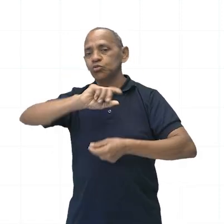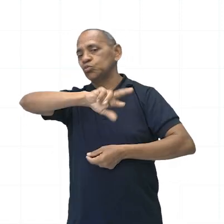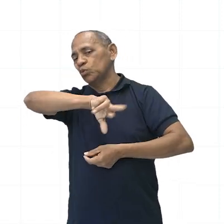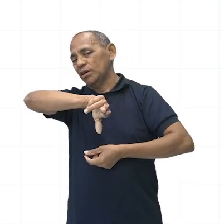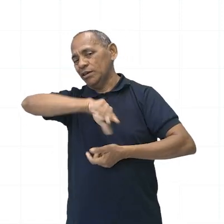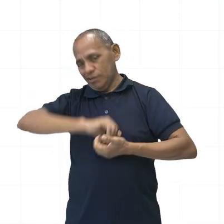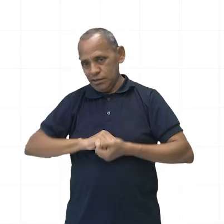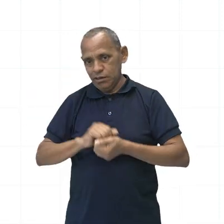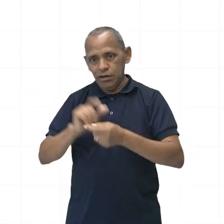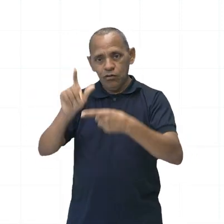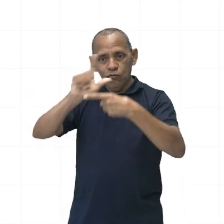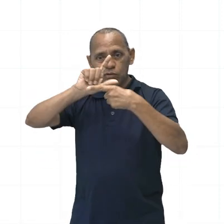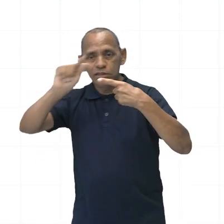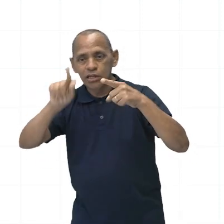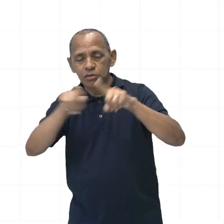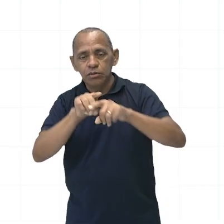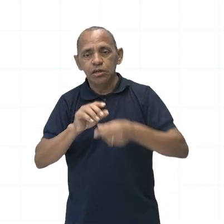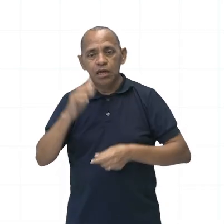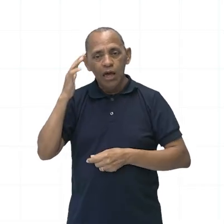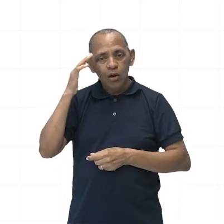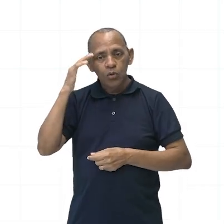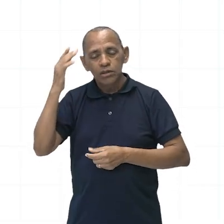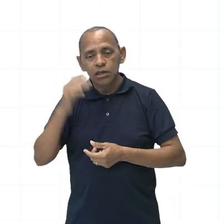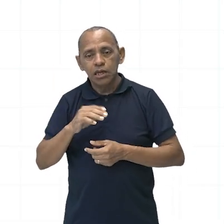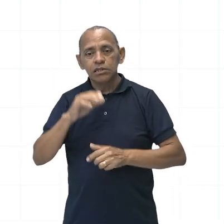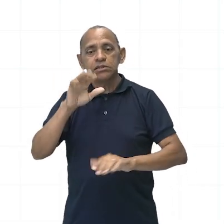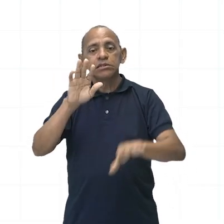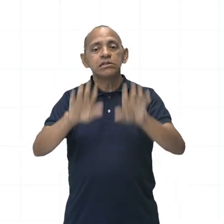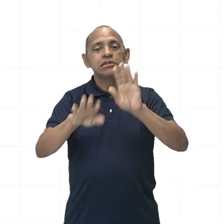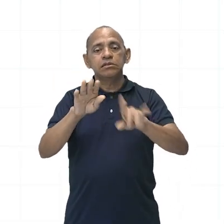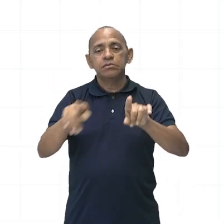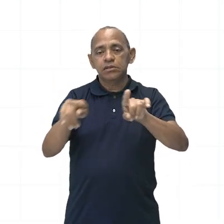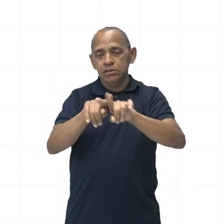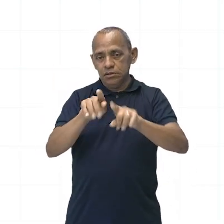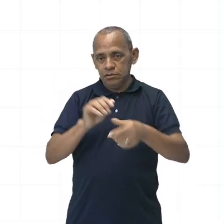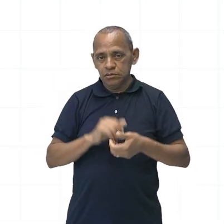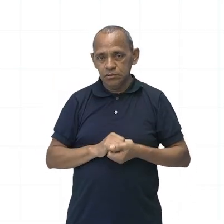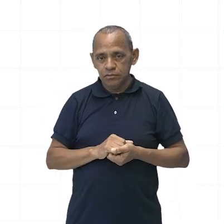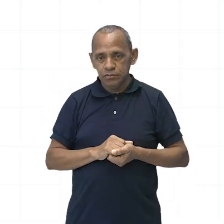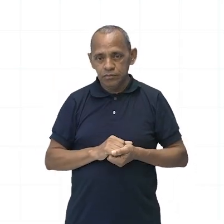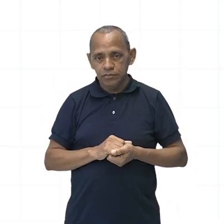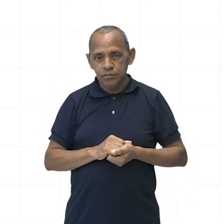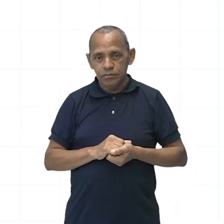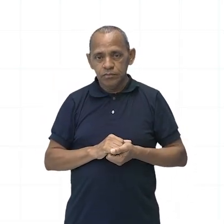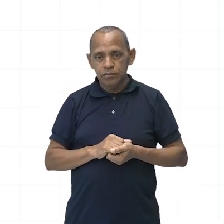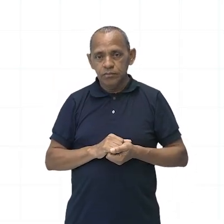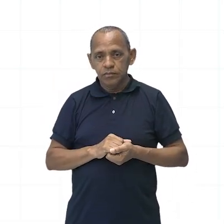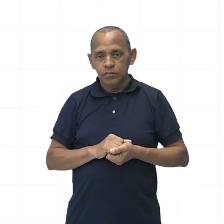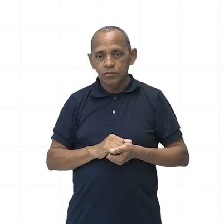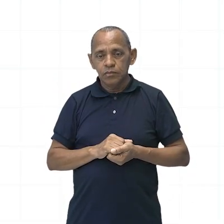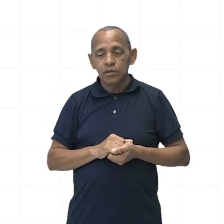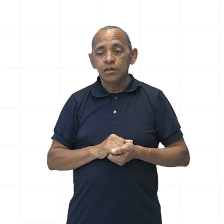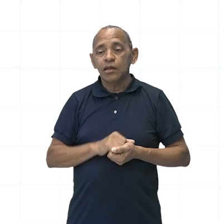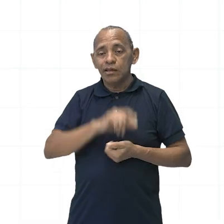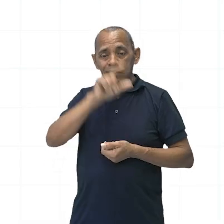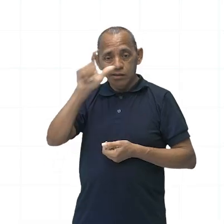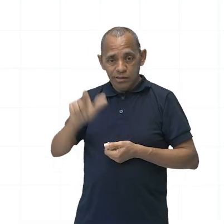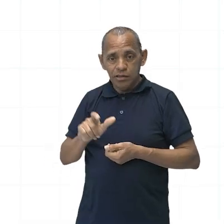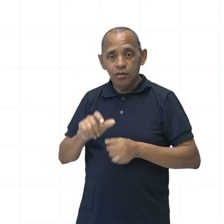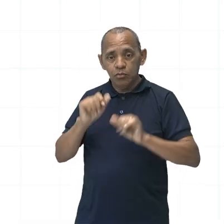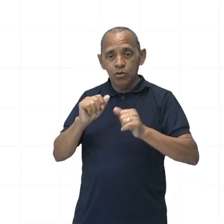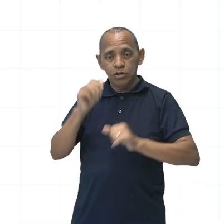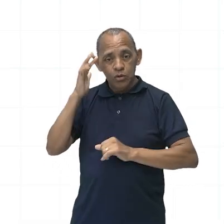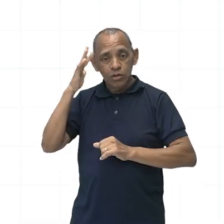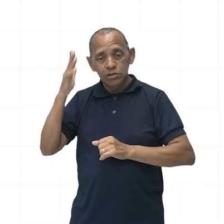Ela ocorre de forma independente no ambiente. Bem, a deriva genética ela pode ocorrer por